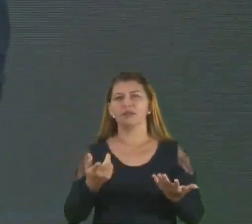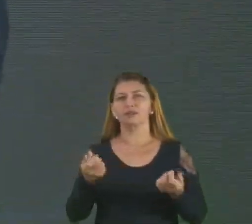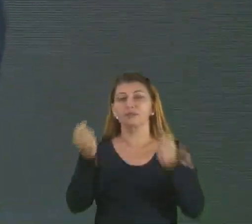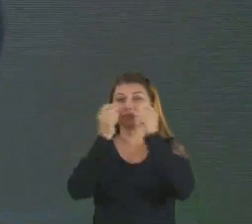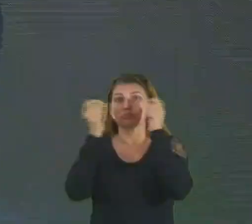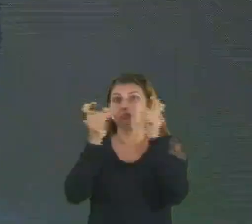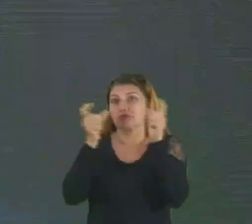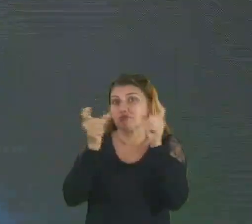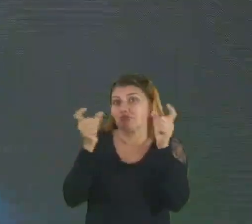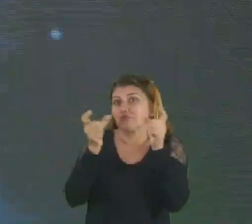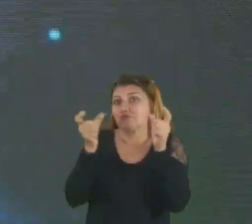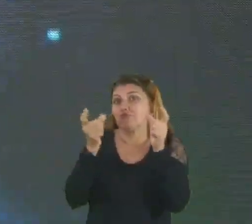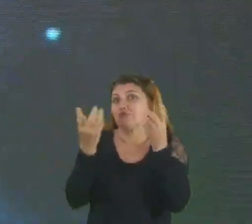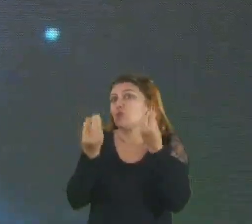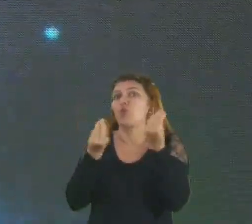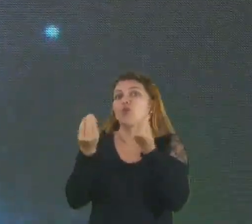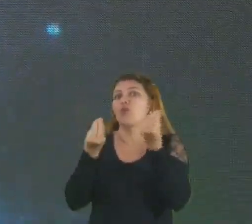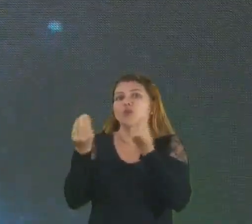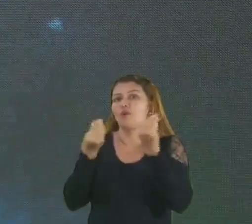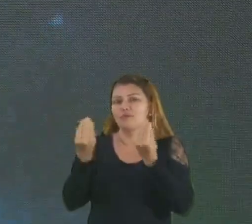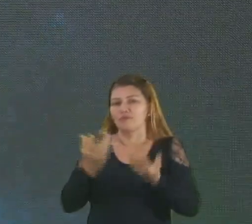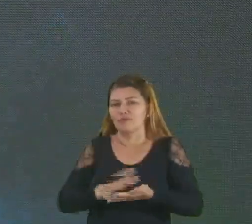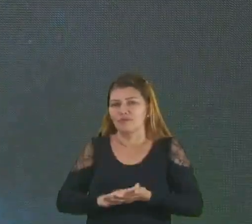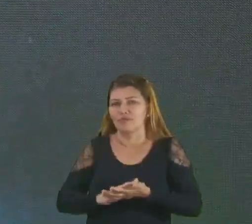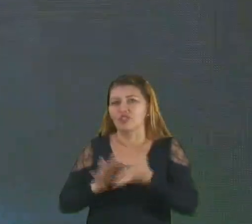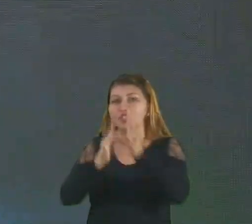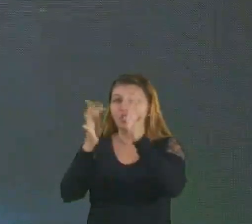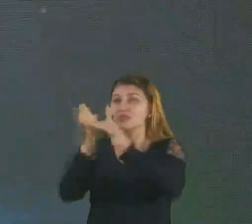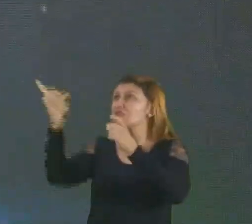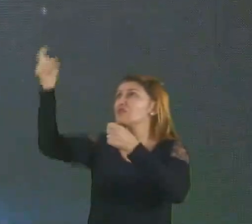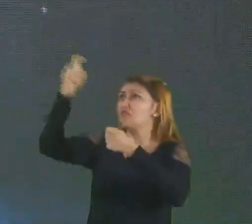ter diante da iminente volta de Jesus?